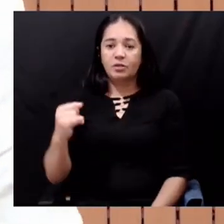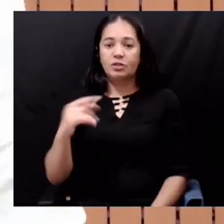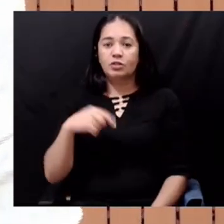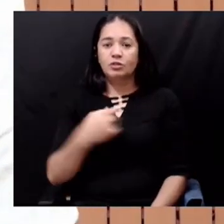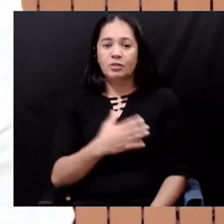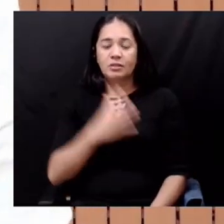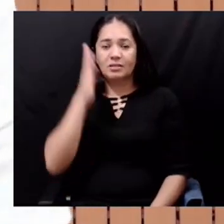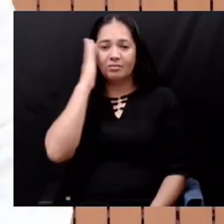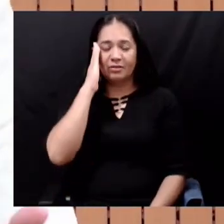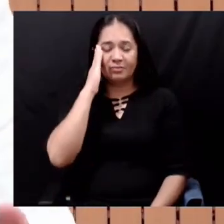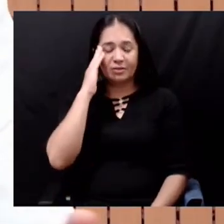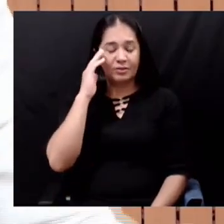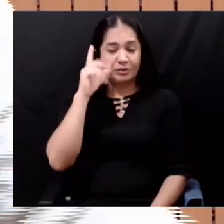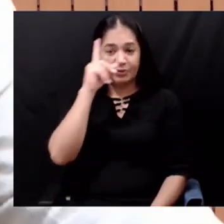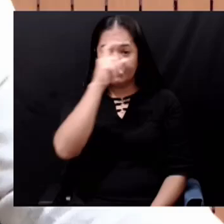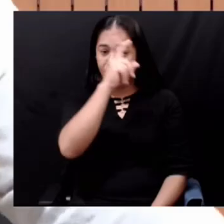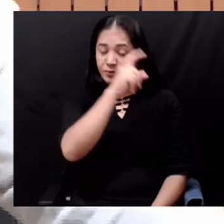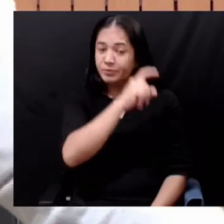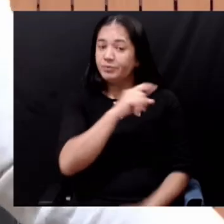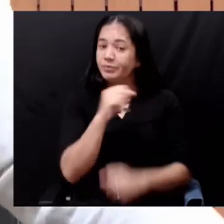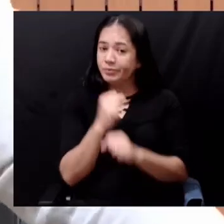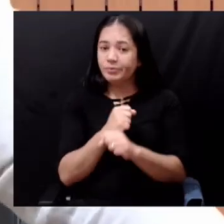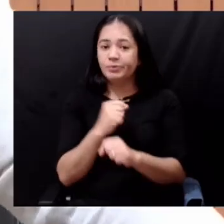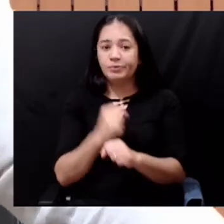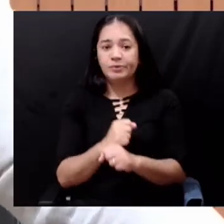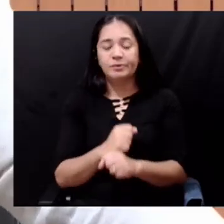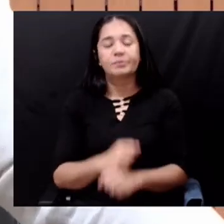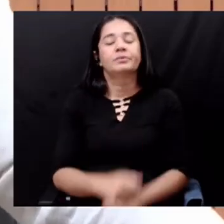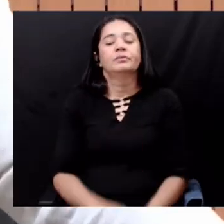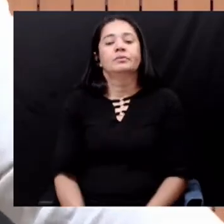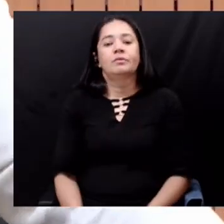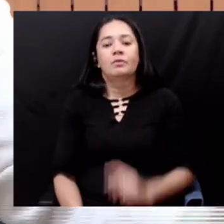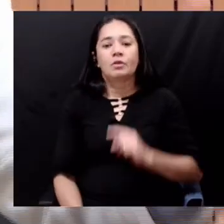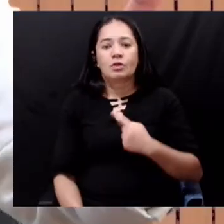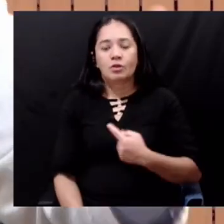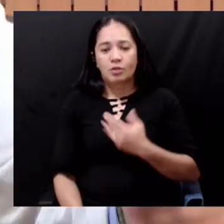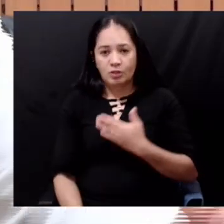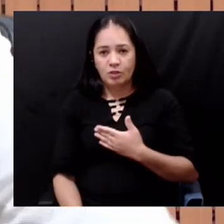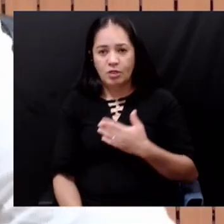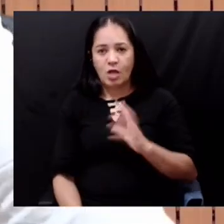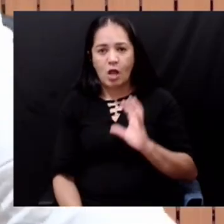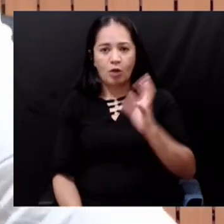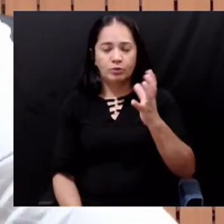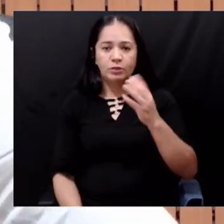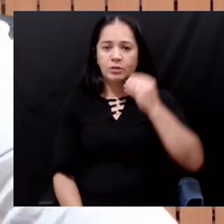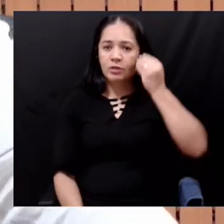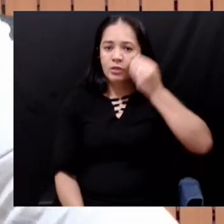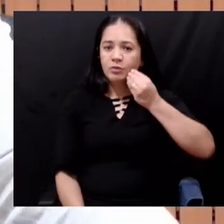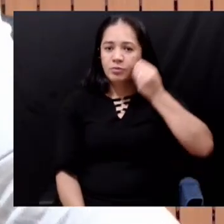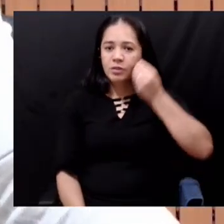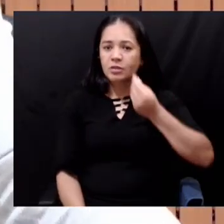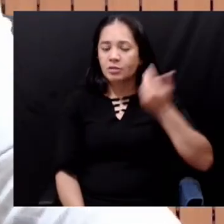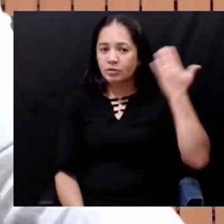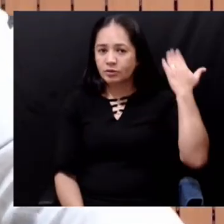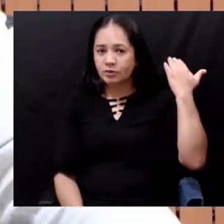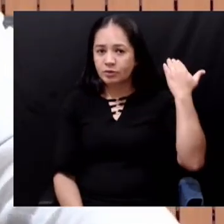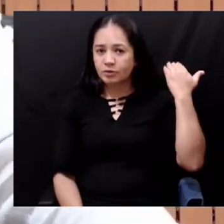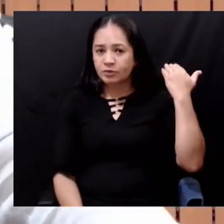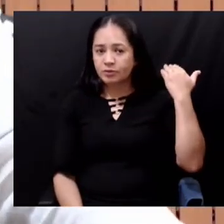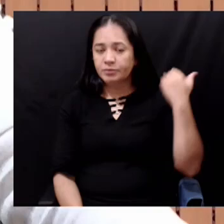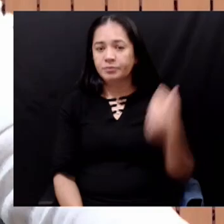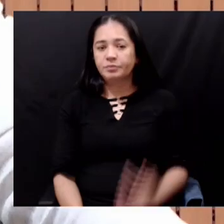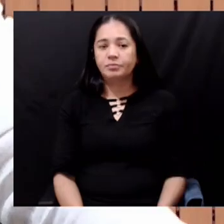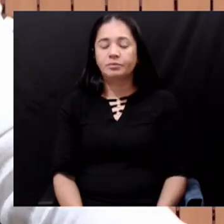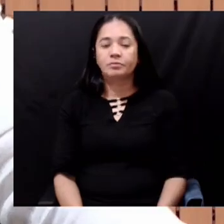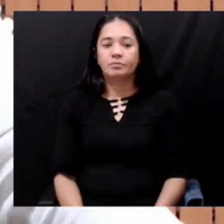pau, né? Nós tivemos a experiência no passado com os próprios pontos da cultura, mas você sabe disso, que foi